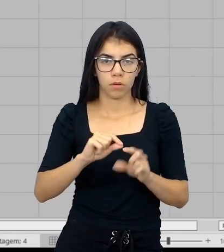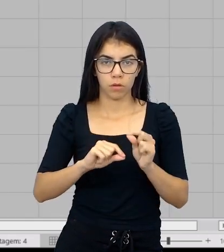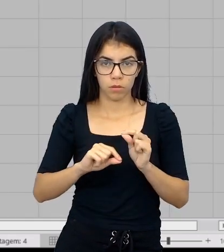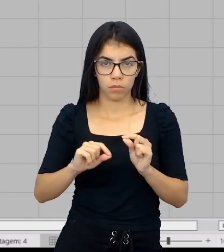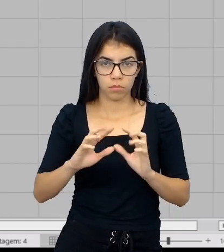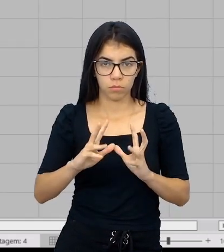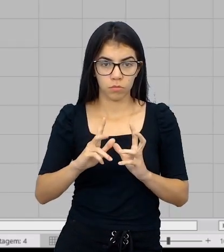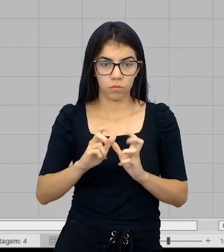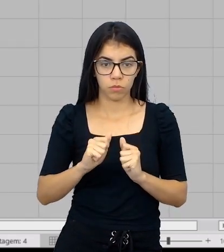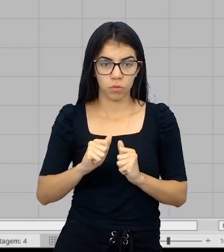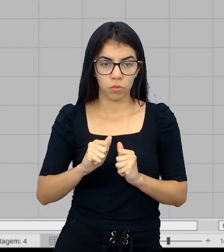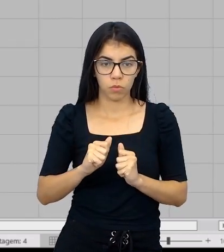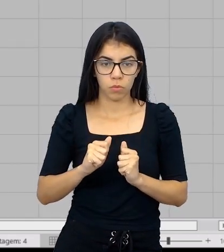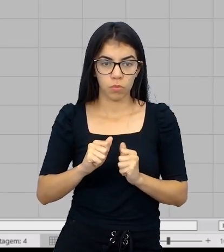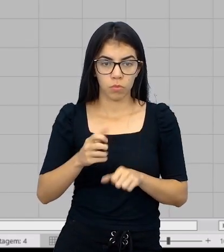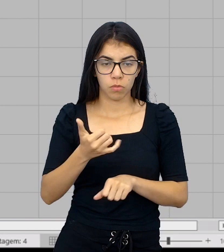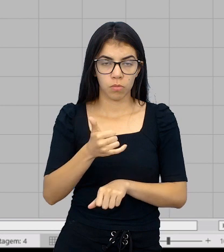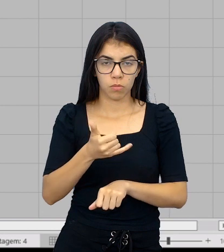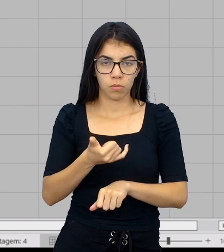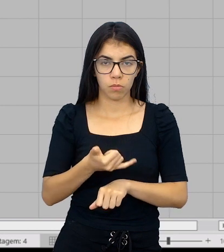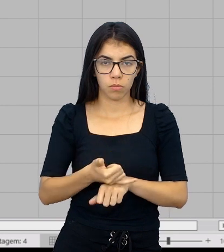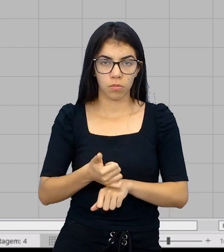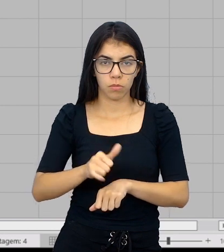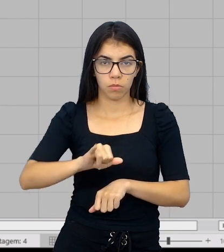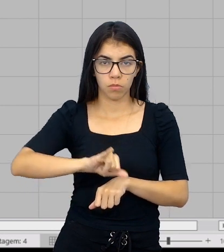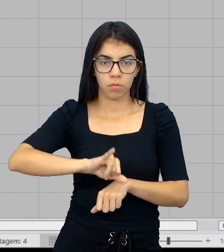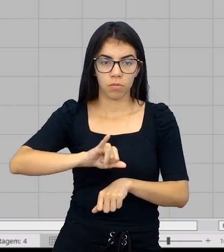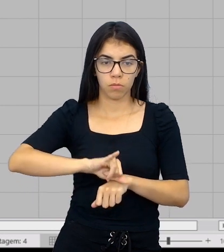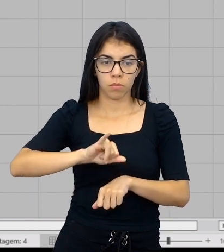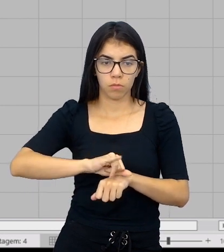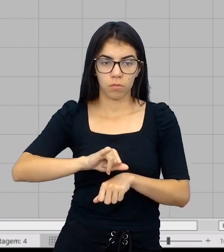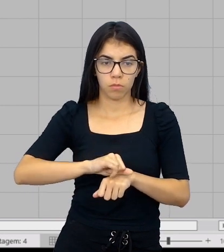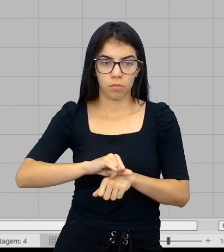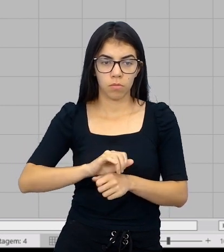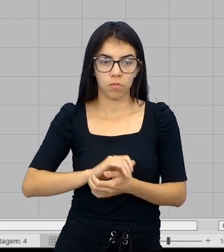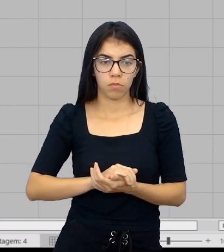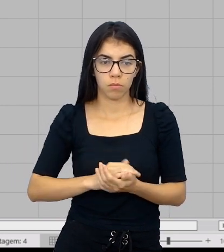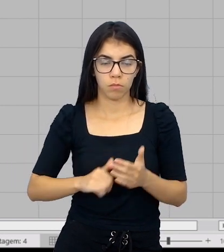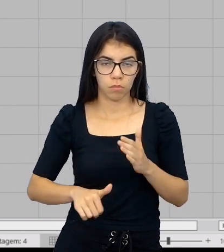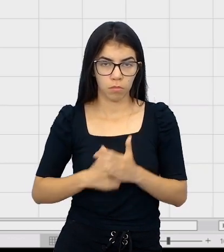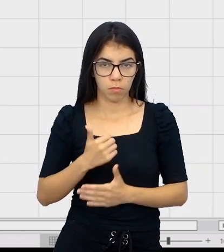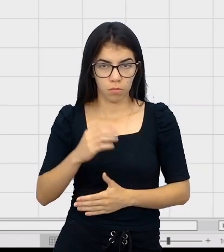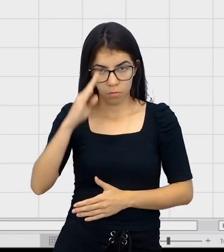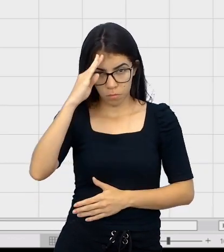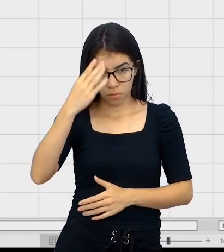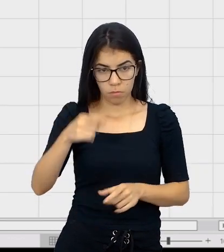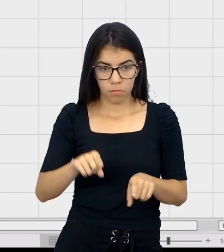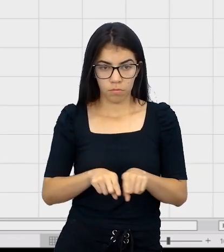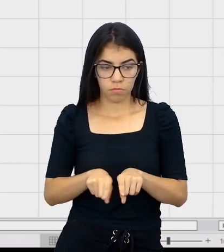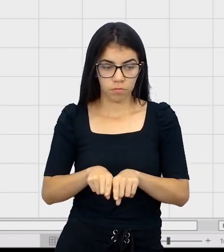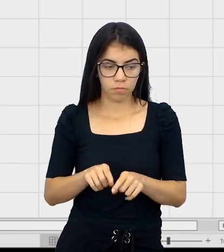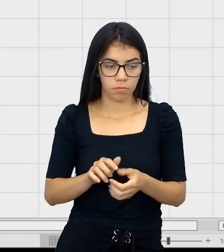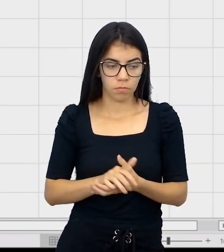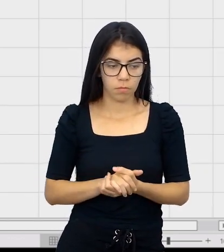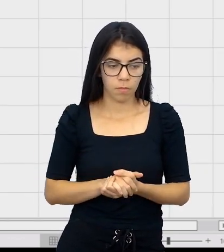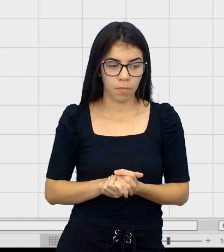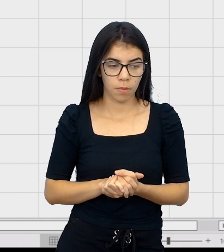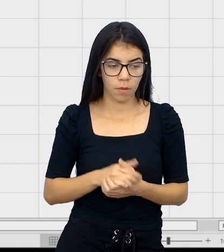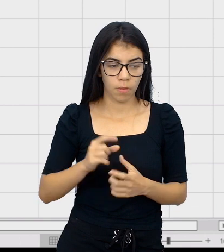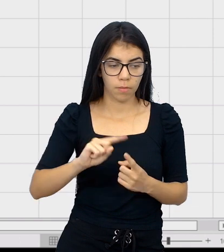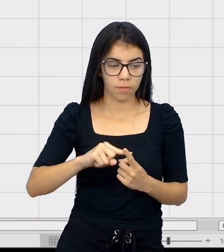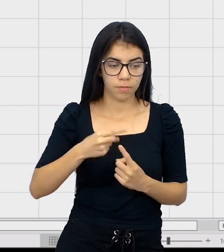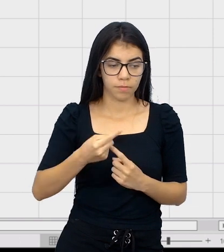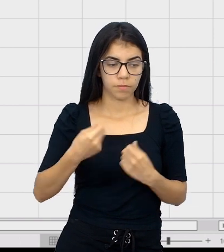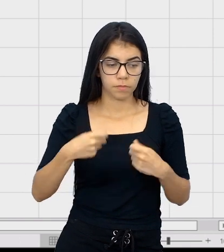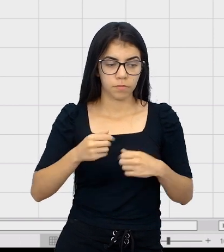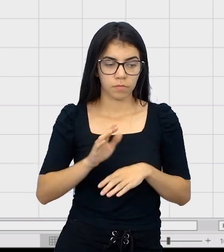vou deixar tudo no meio, ó. Lá em cima, no centralizado. Isso na página inicial. Tá ok. Tá bom? Deu pra ficar aí? Sim. Tá bom. Agora eu vou precisar da sua ajuda. Você vai ter